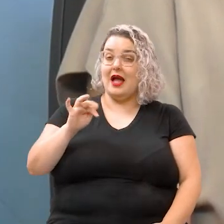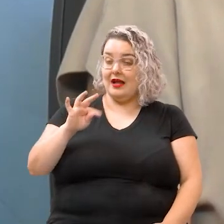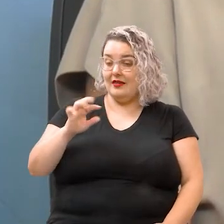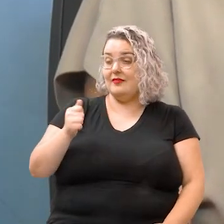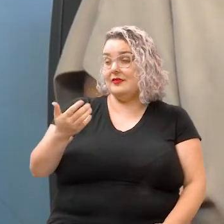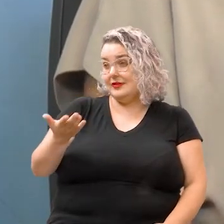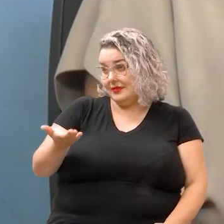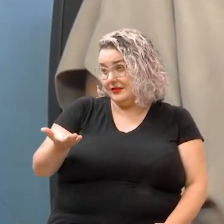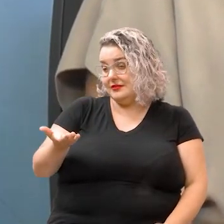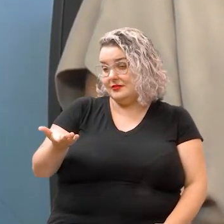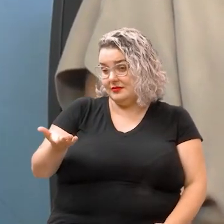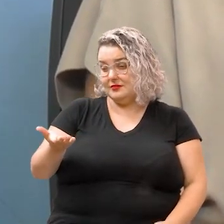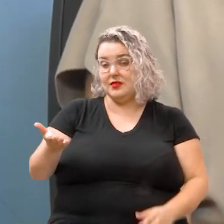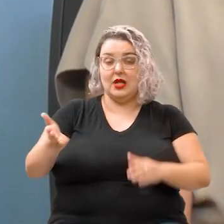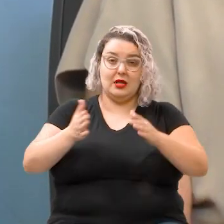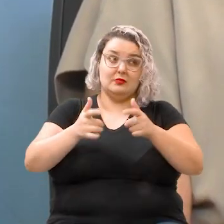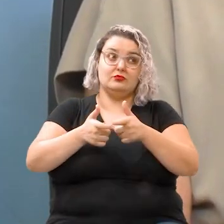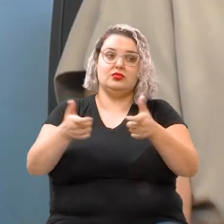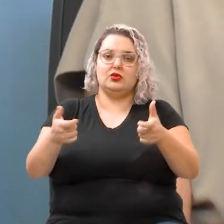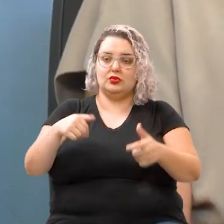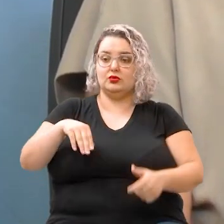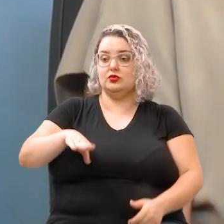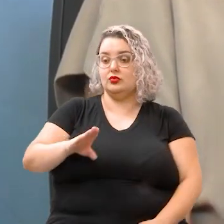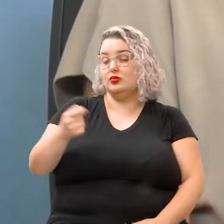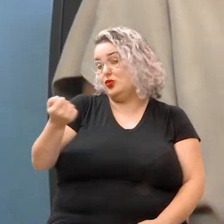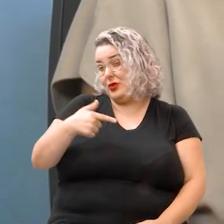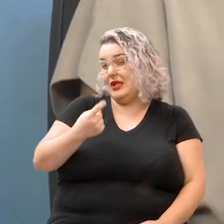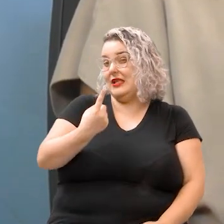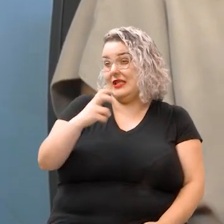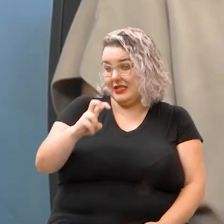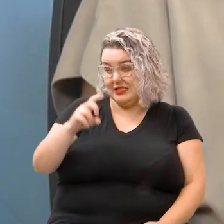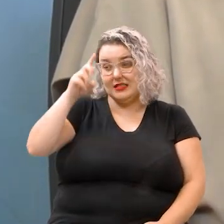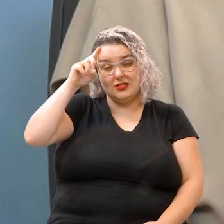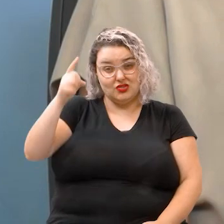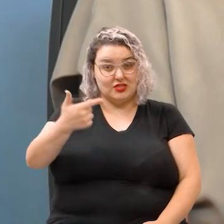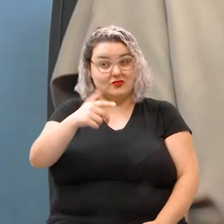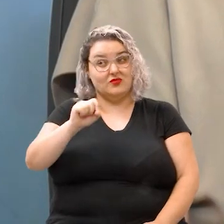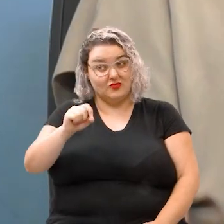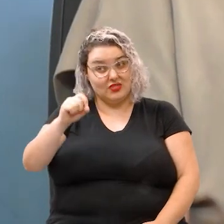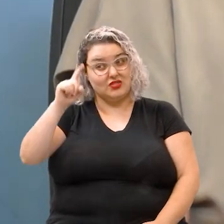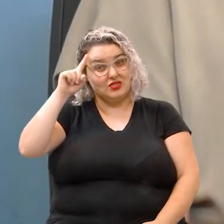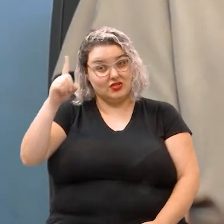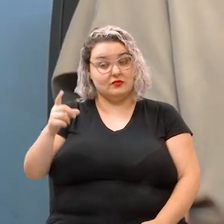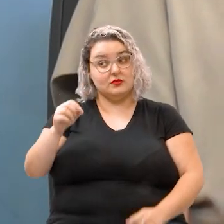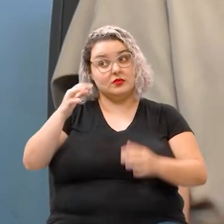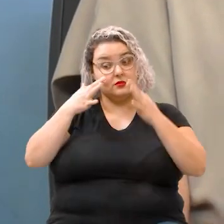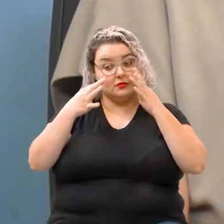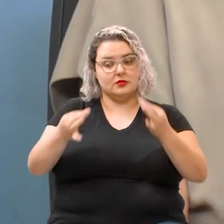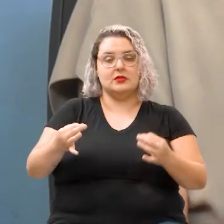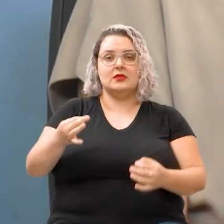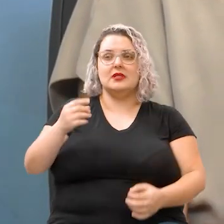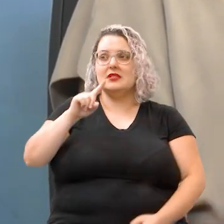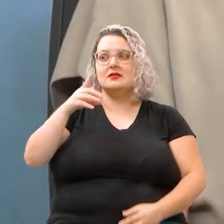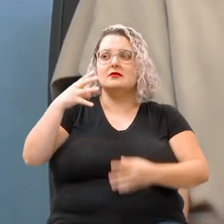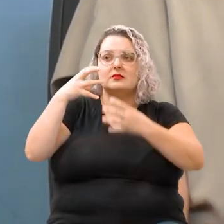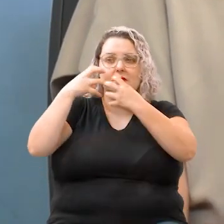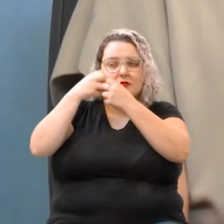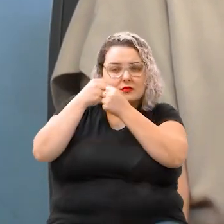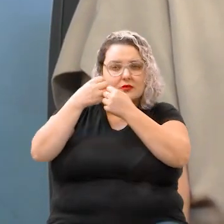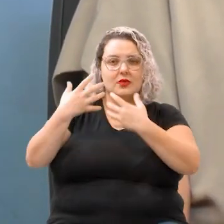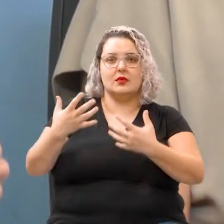está por um tempo maior que 15 dias, 20 dias, ficar atento, né, se não cicatriza,